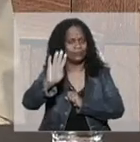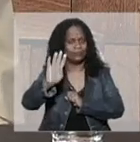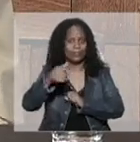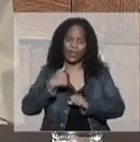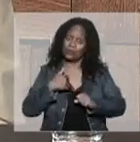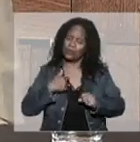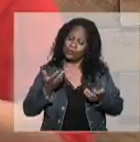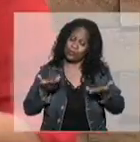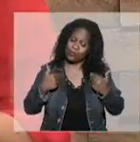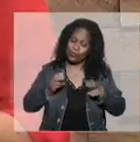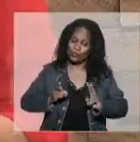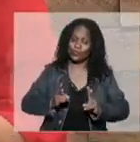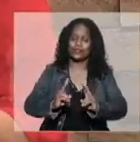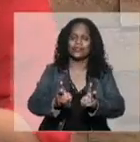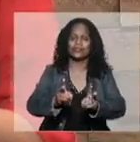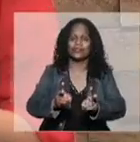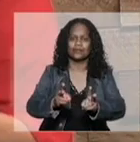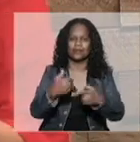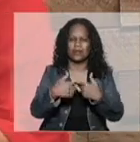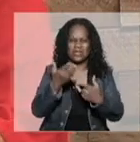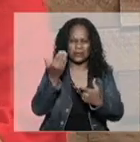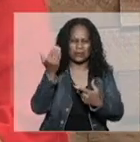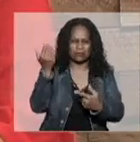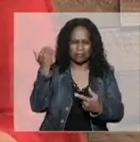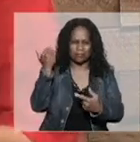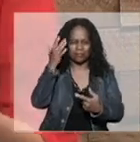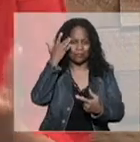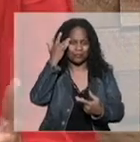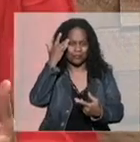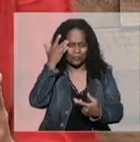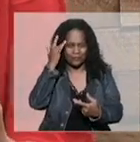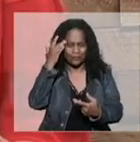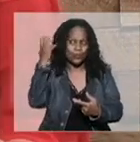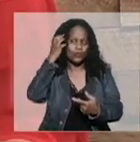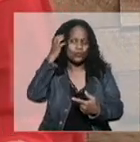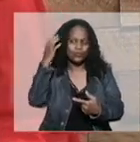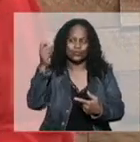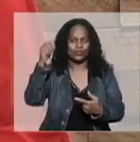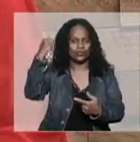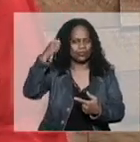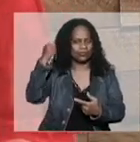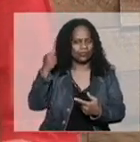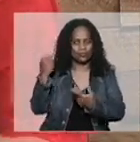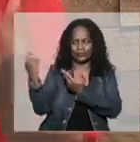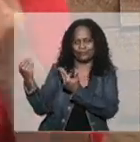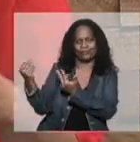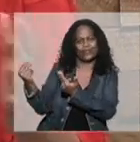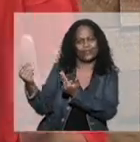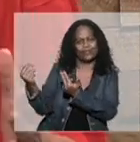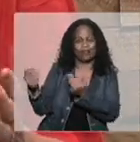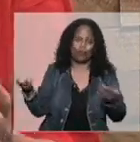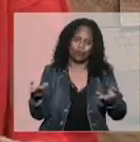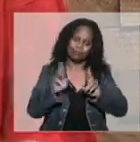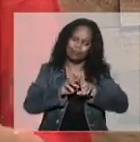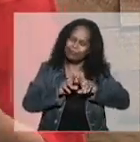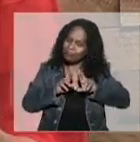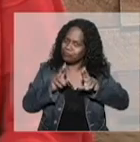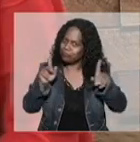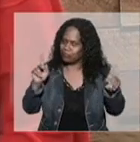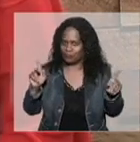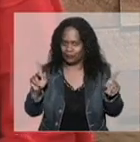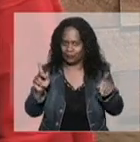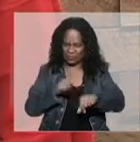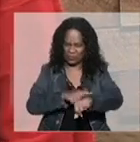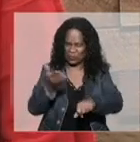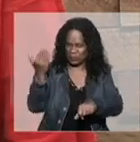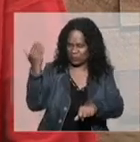seguir. Porque confunde um pouco com artista, e naquela época as pessoas achavam que artista não era um bom negócio, Isso, né? isso, Bastante diferente de hoje em dia, Exatamente, mas